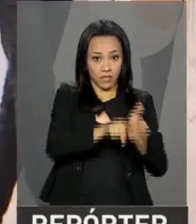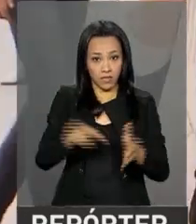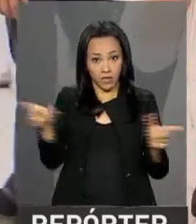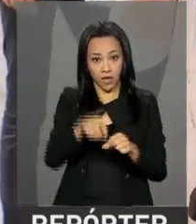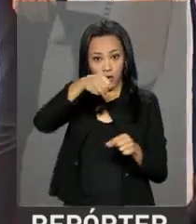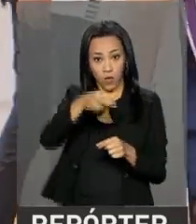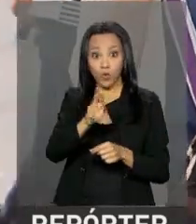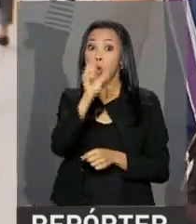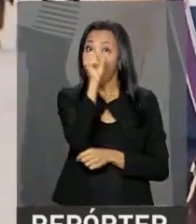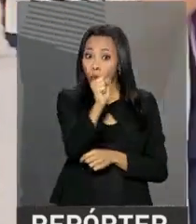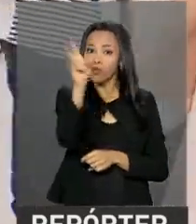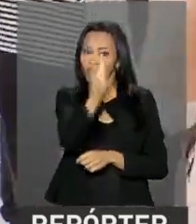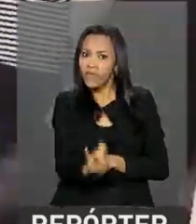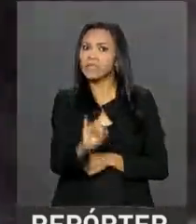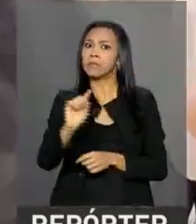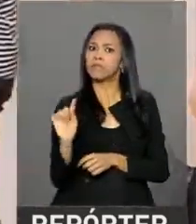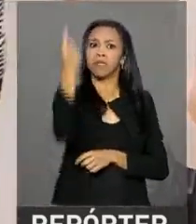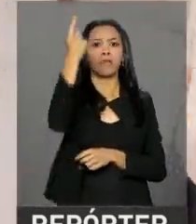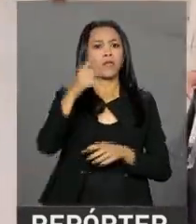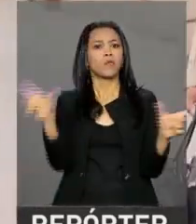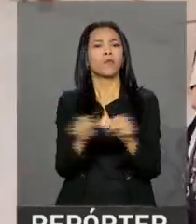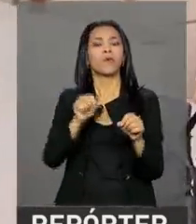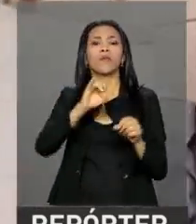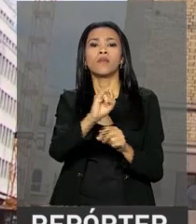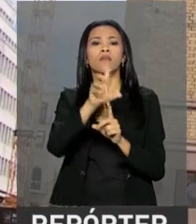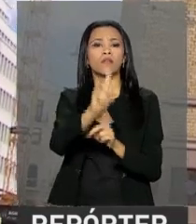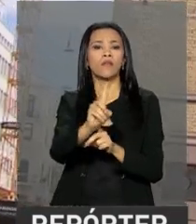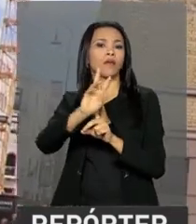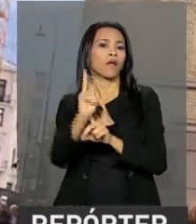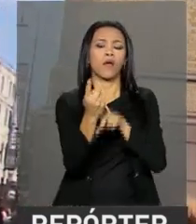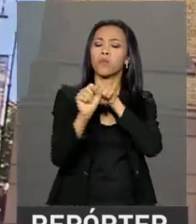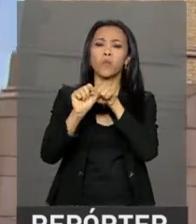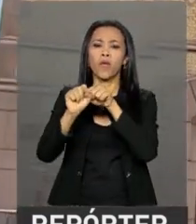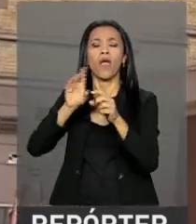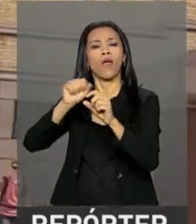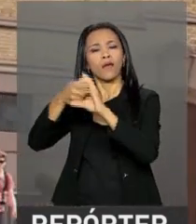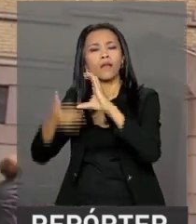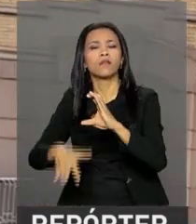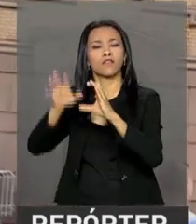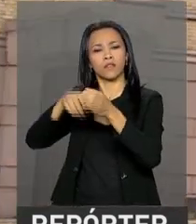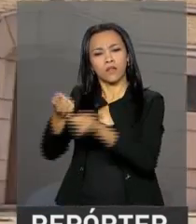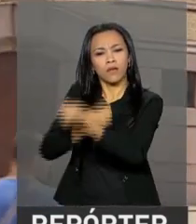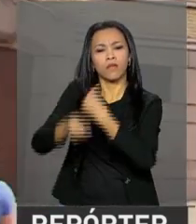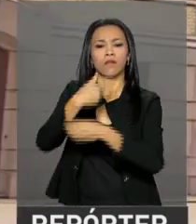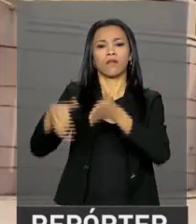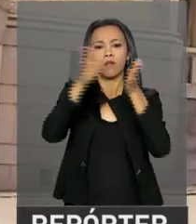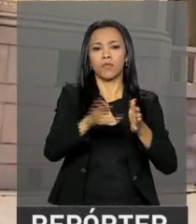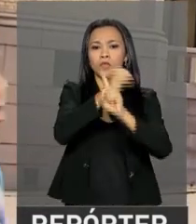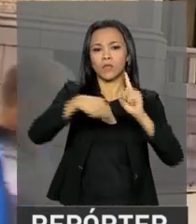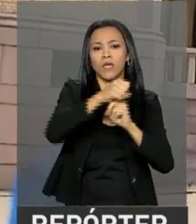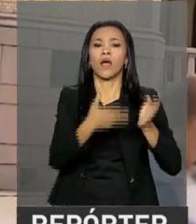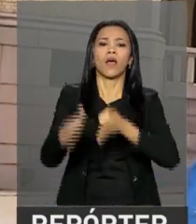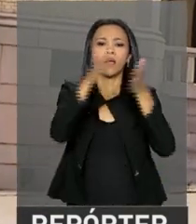primeiro lugar no Índice de Desenvolvimento Humano, que leva em consideração aspectos econômicos, sociais e educacionais